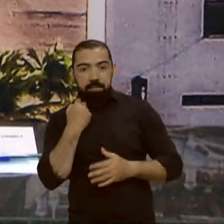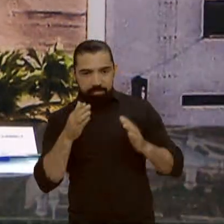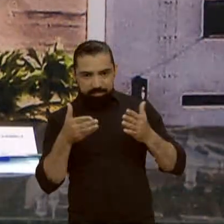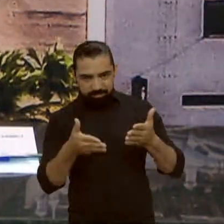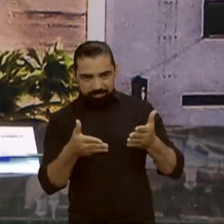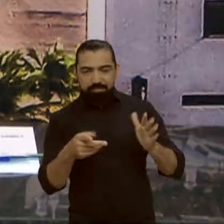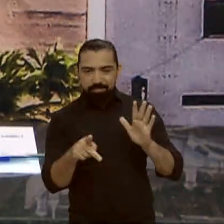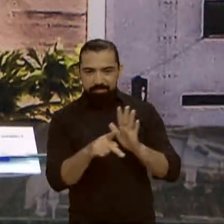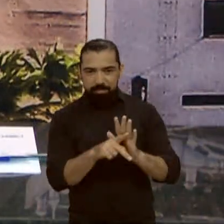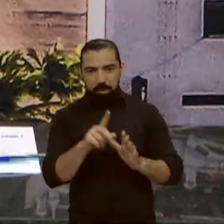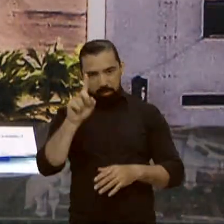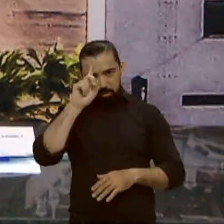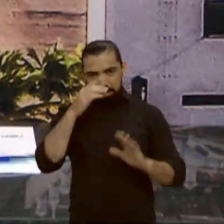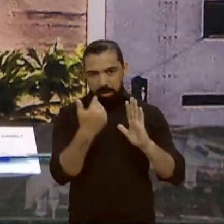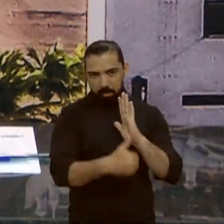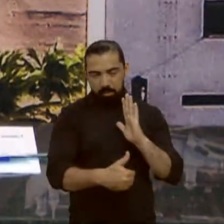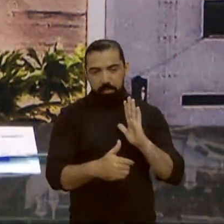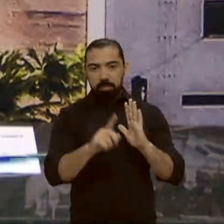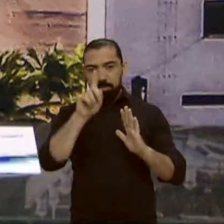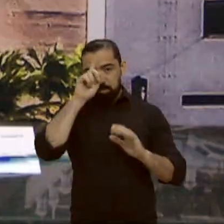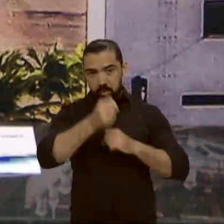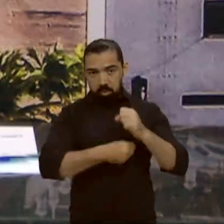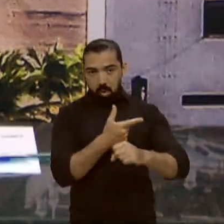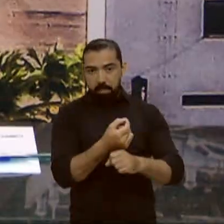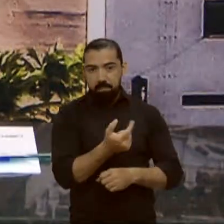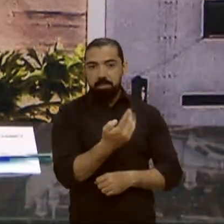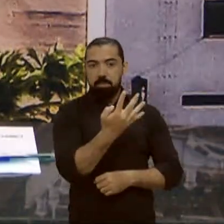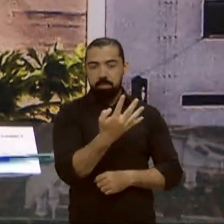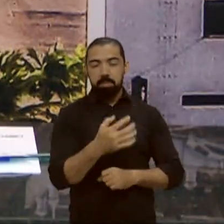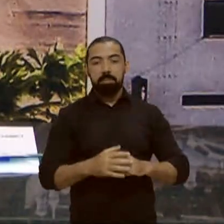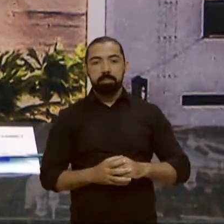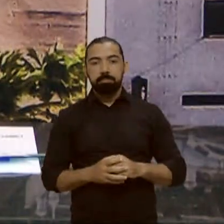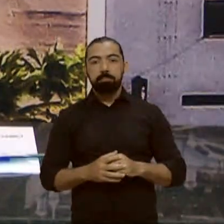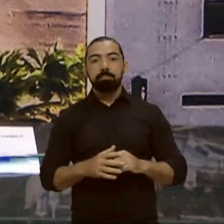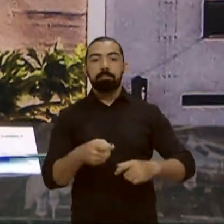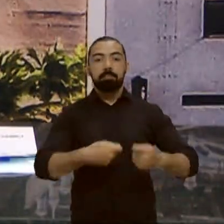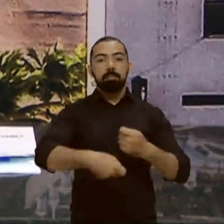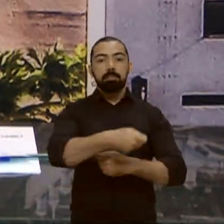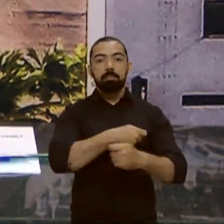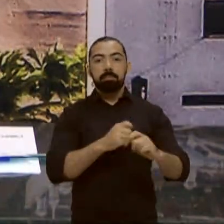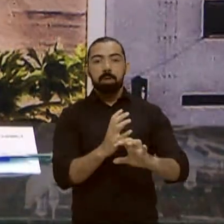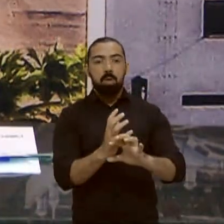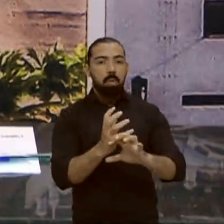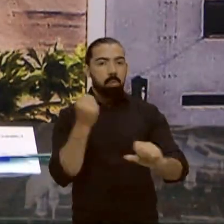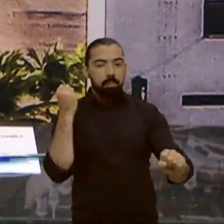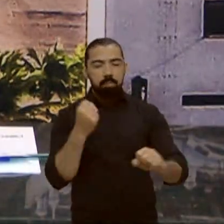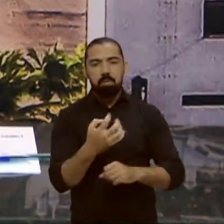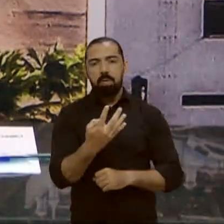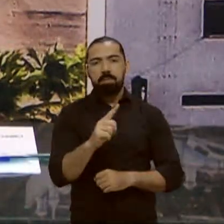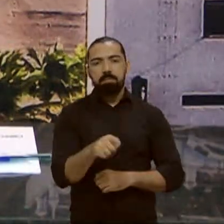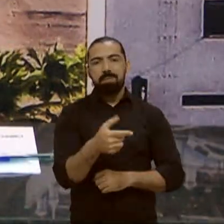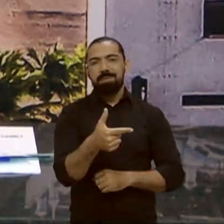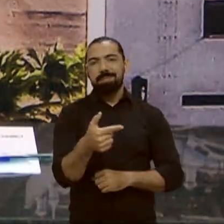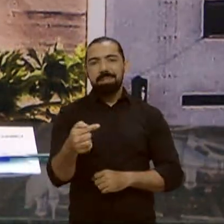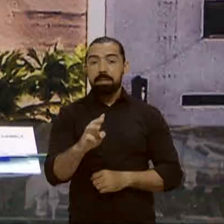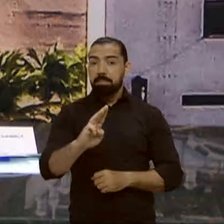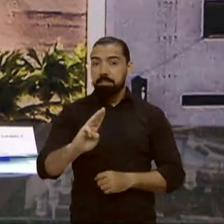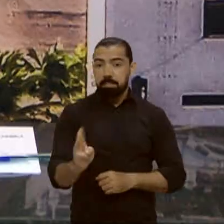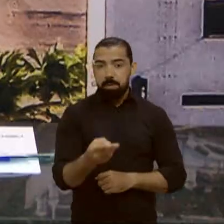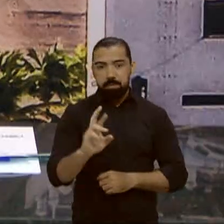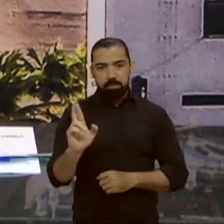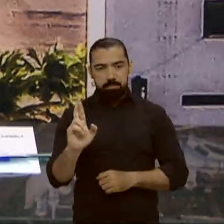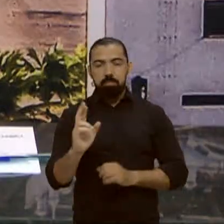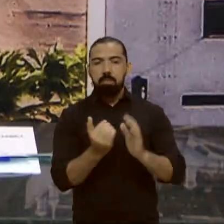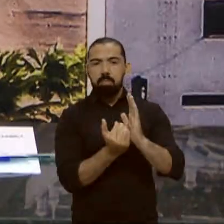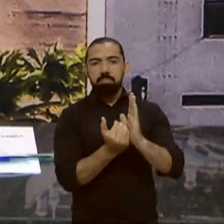da Black Friday de 2024, o comércio digital registrou um faturamento de 4,27 bilhões, alta